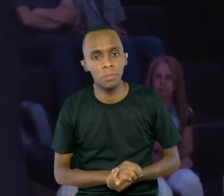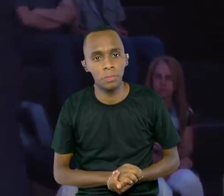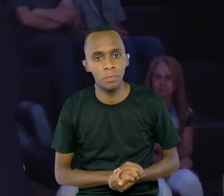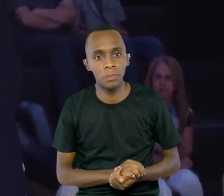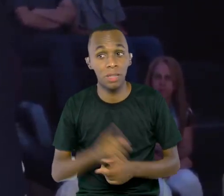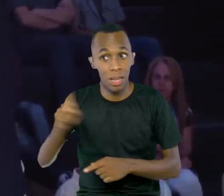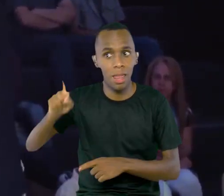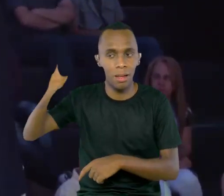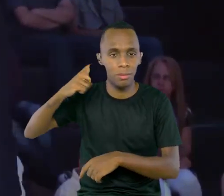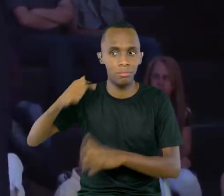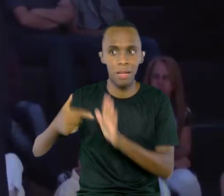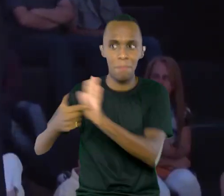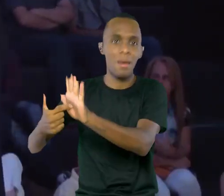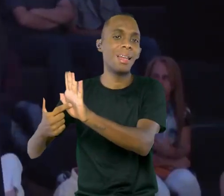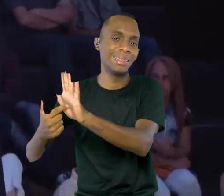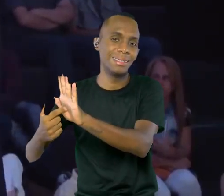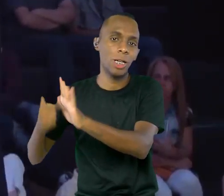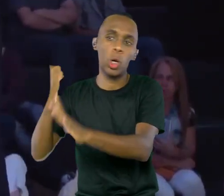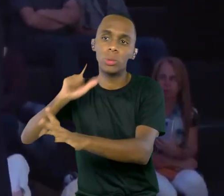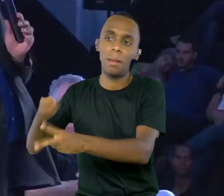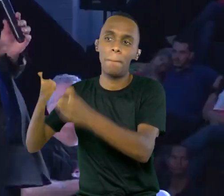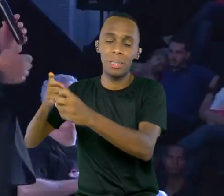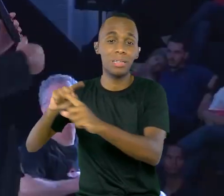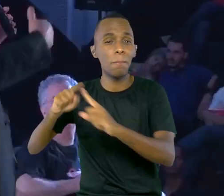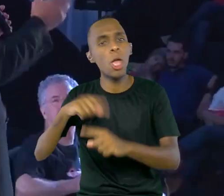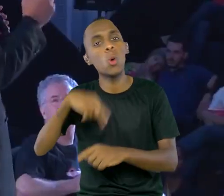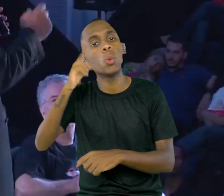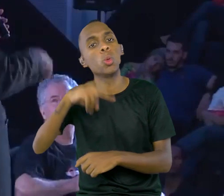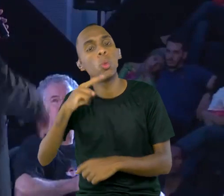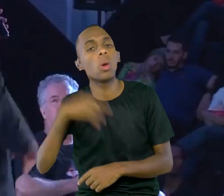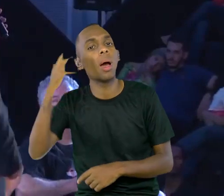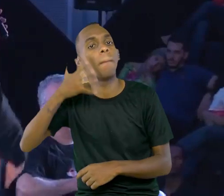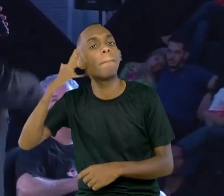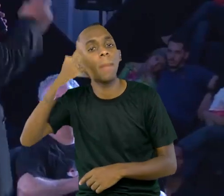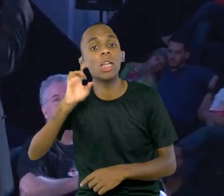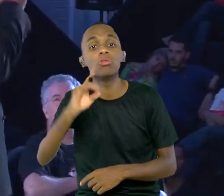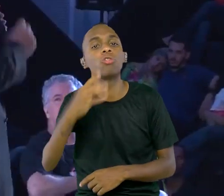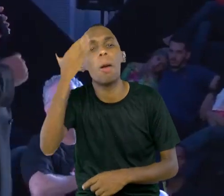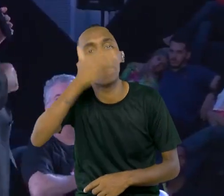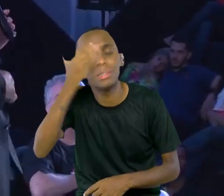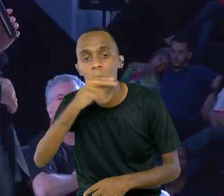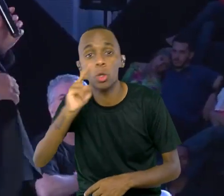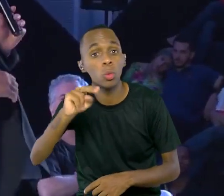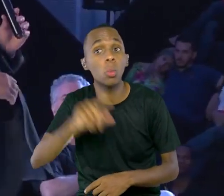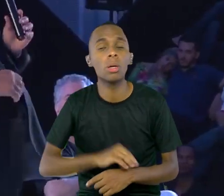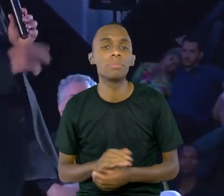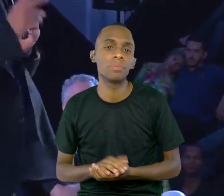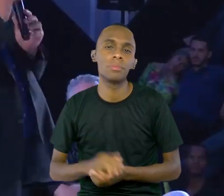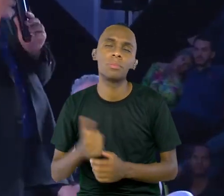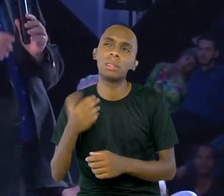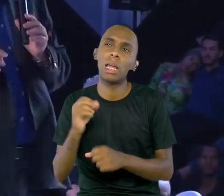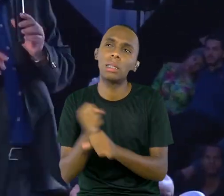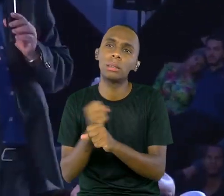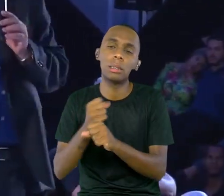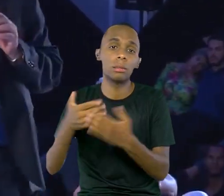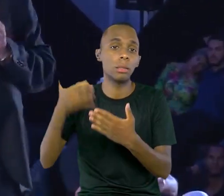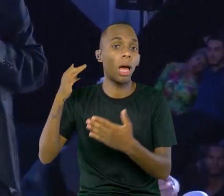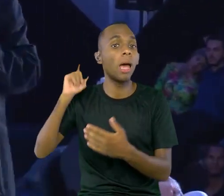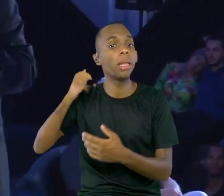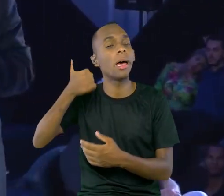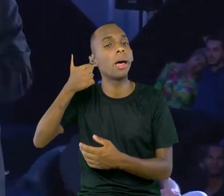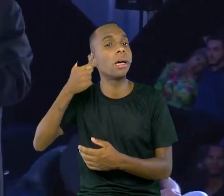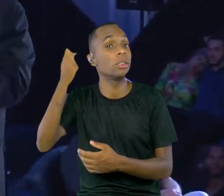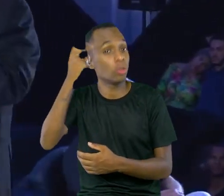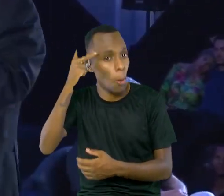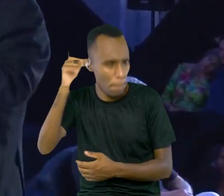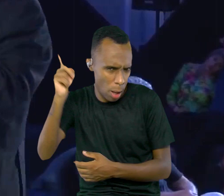invisibilizado. Lá na Suécia ele aparecia. Aliás, eu nunca tinha feito palestra só para cegos. Fui fazer há uns 10 anos na